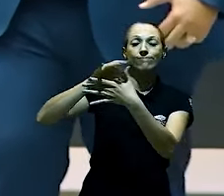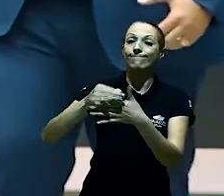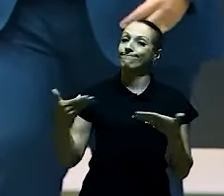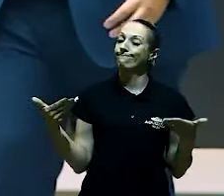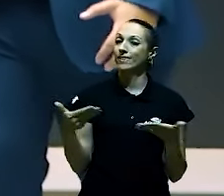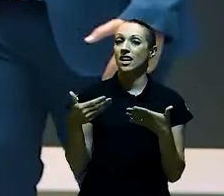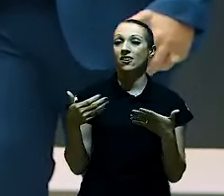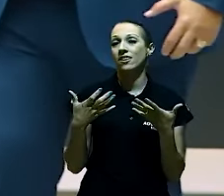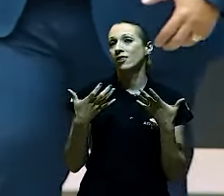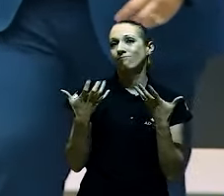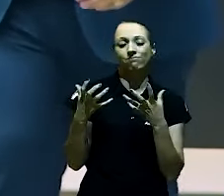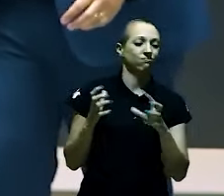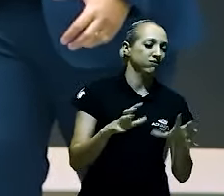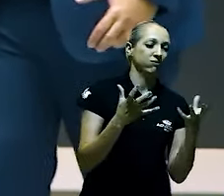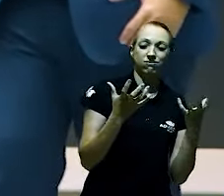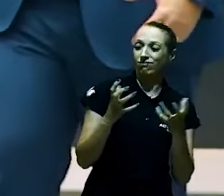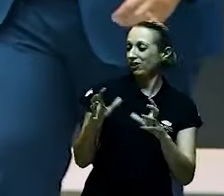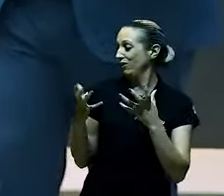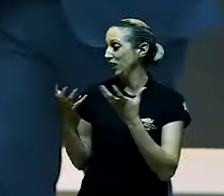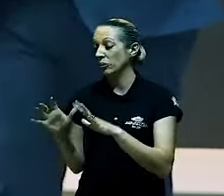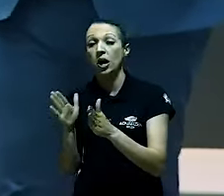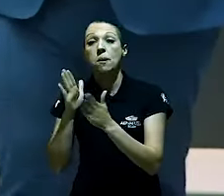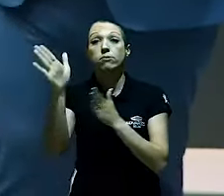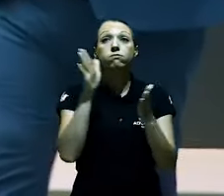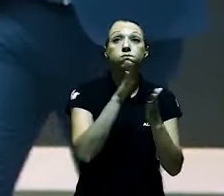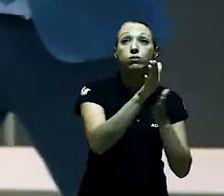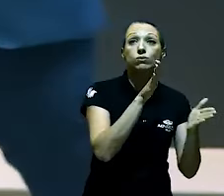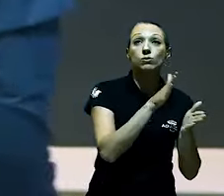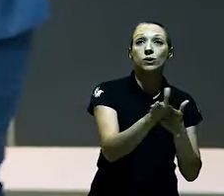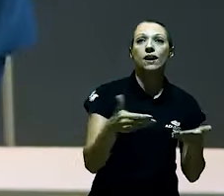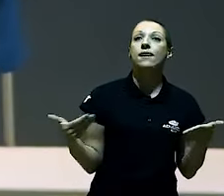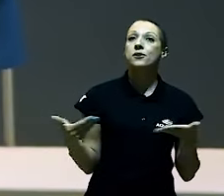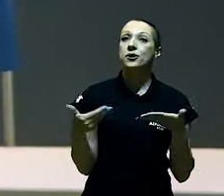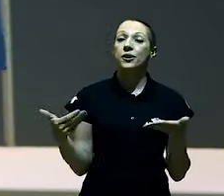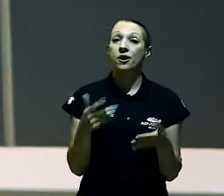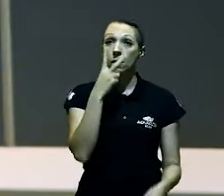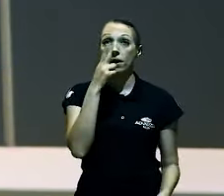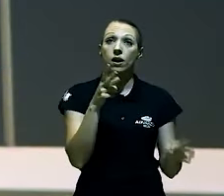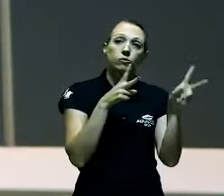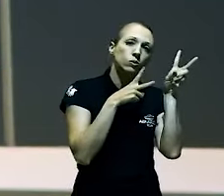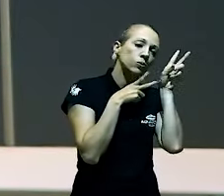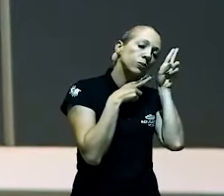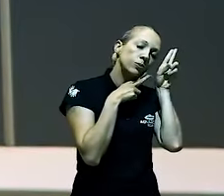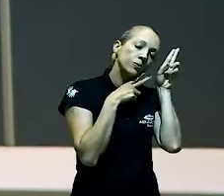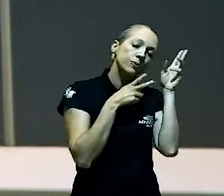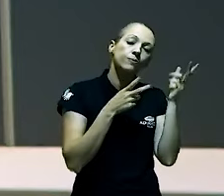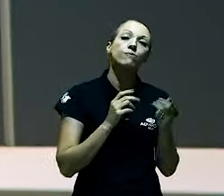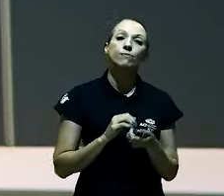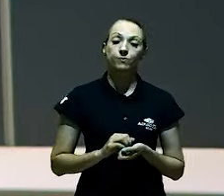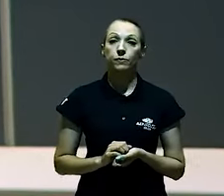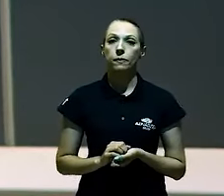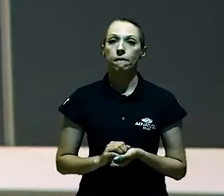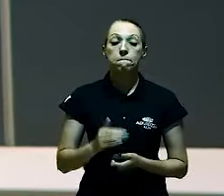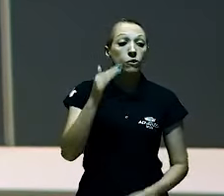concordando, eu fui não querendo, e eu fui correndo de Deus e fui me cansando, e hoje está dormindo. O capitão entra